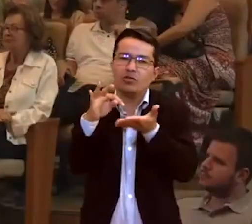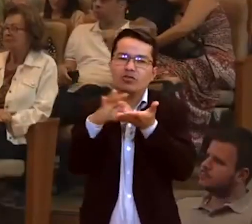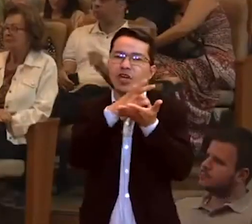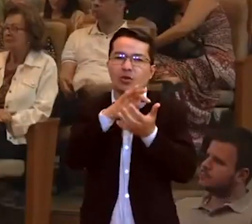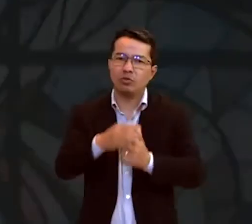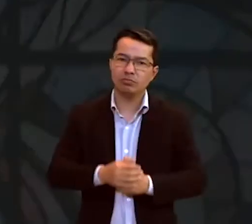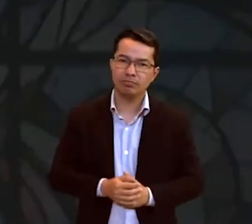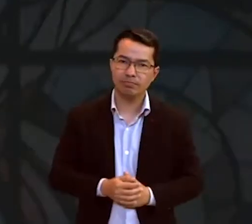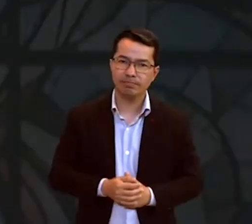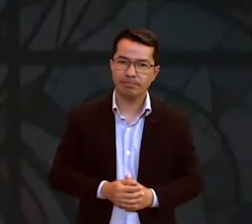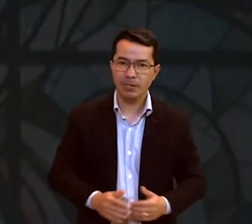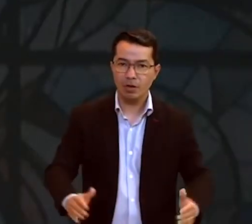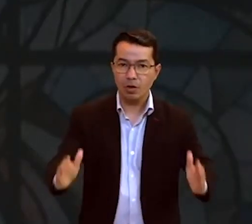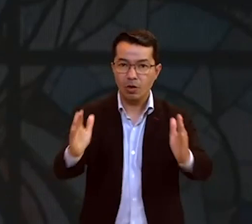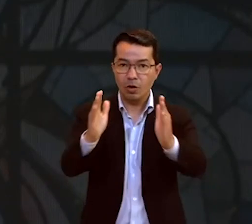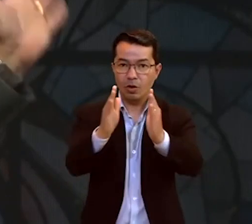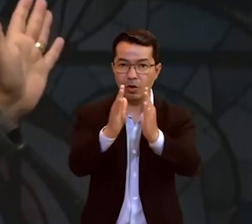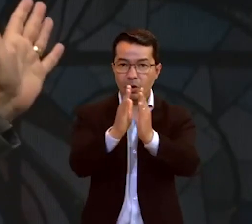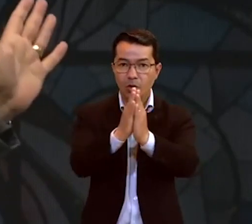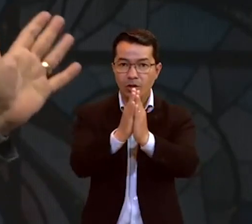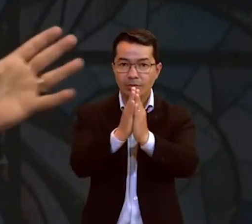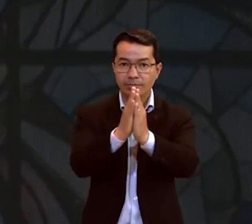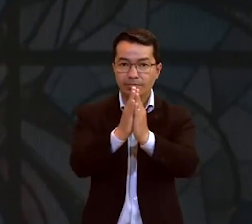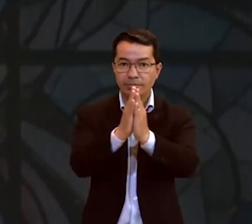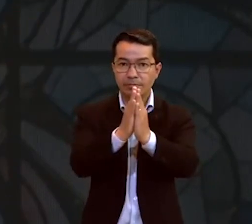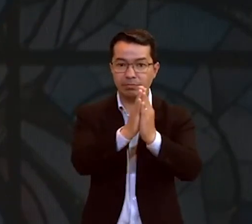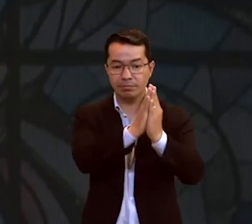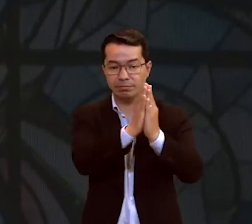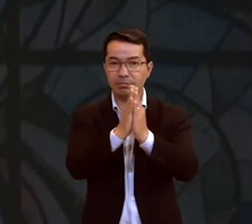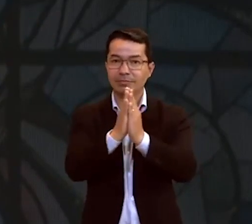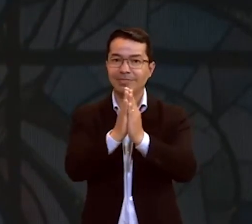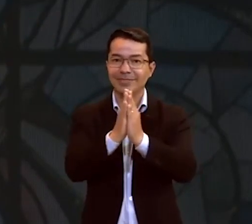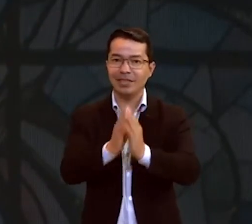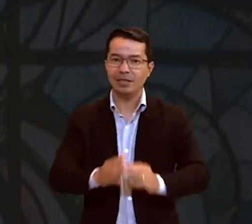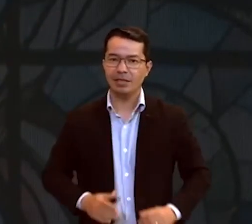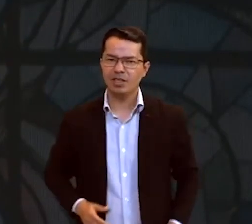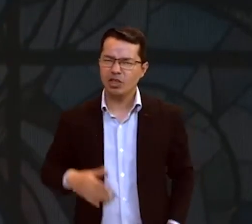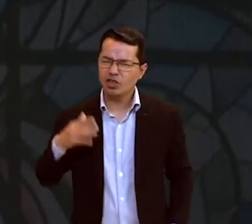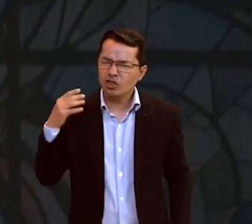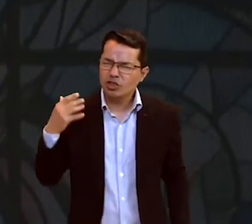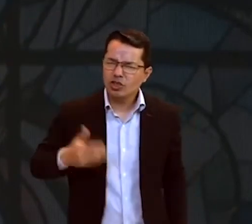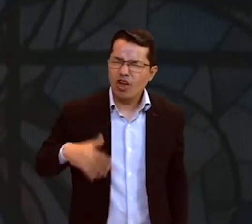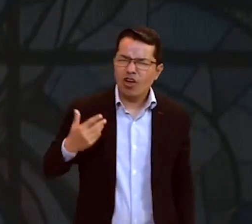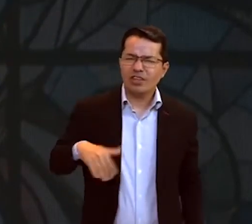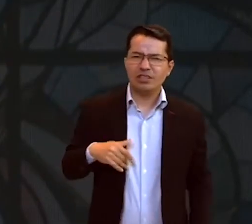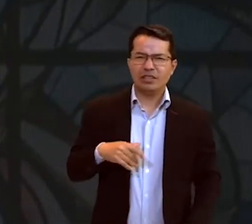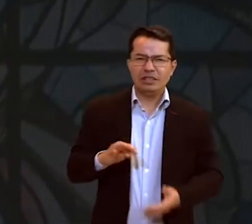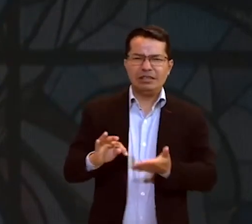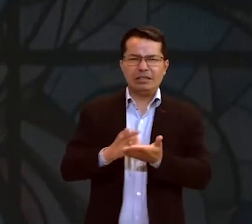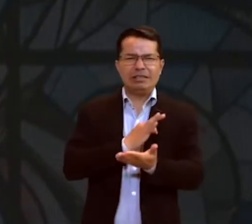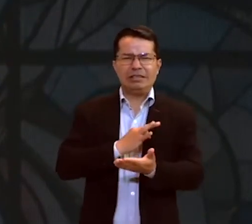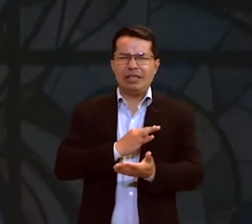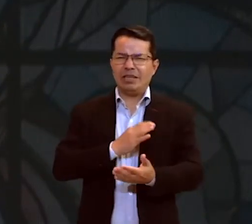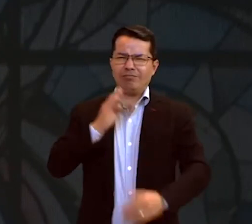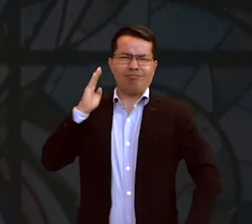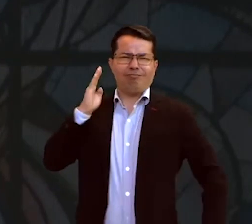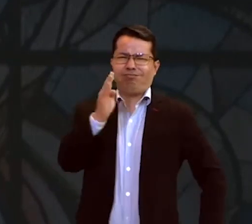Ore. Podia parar aqui. Olha como ele é direto, simples, prático.